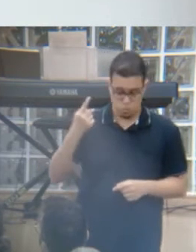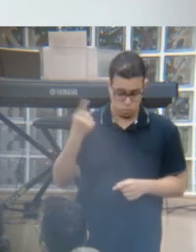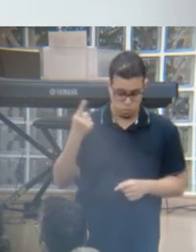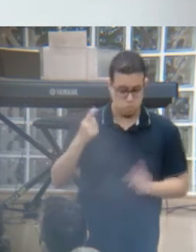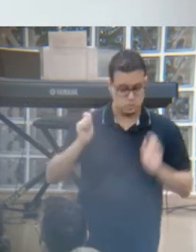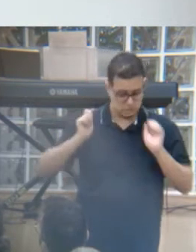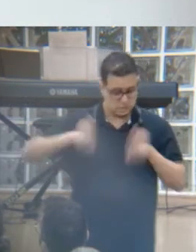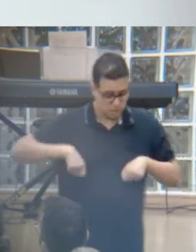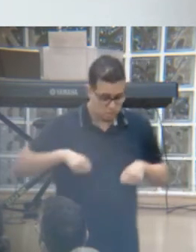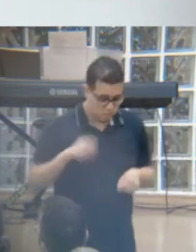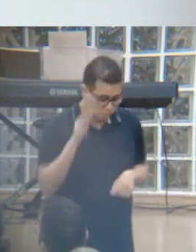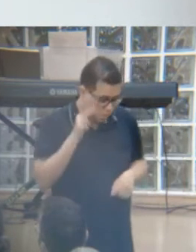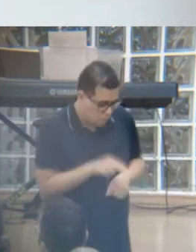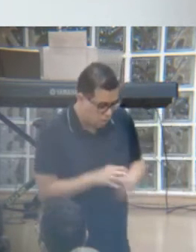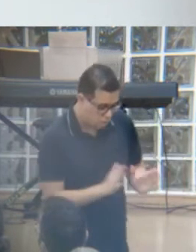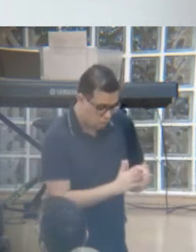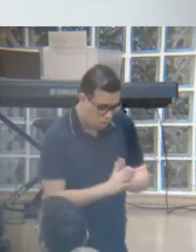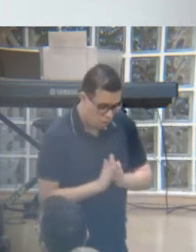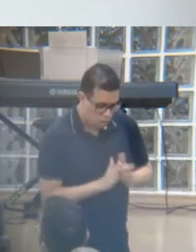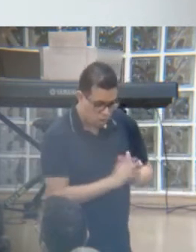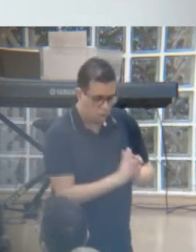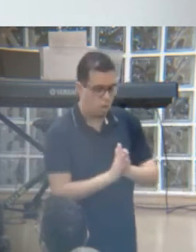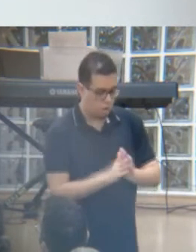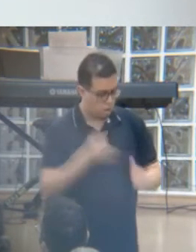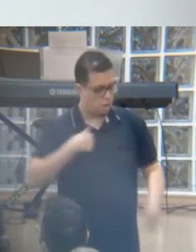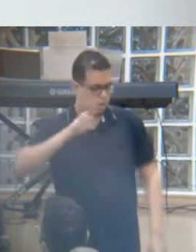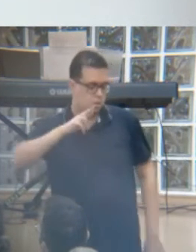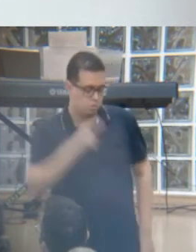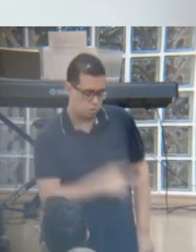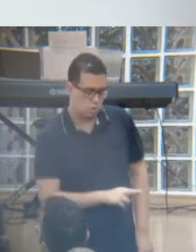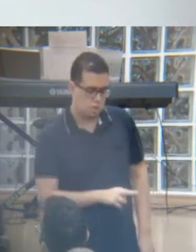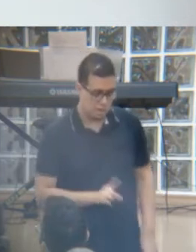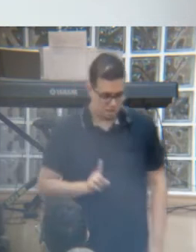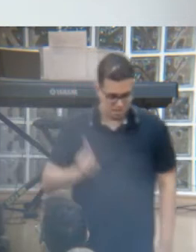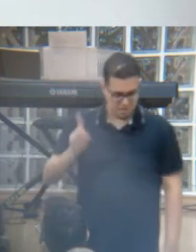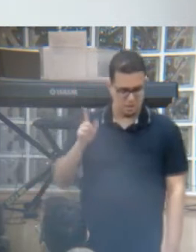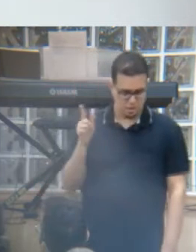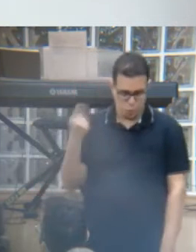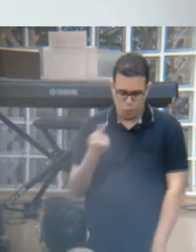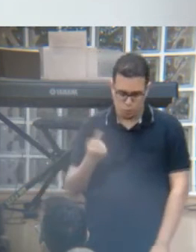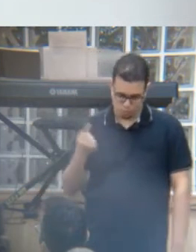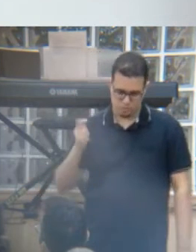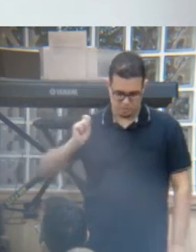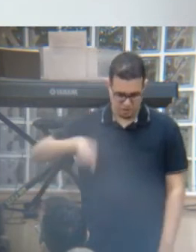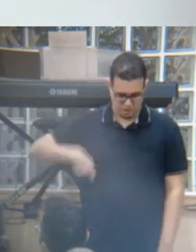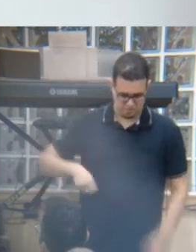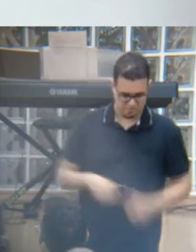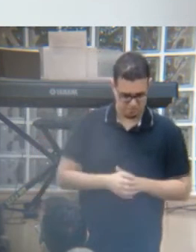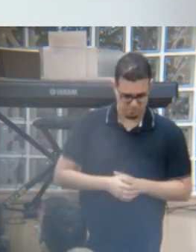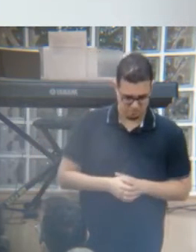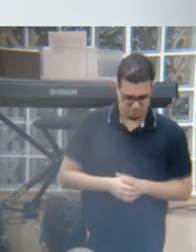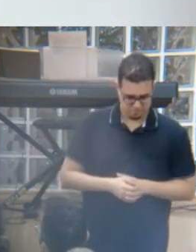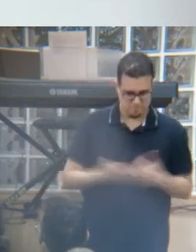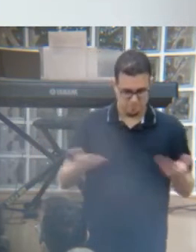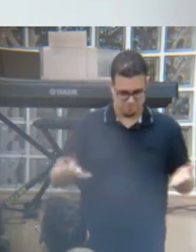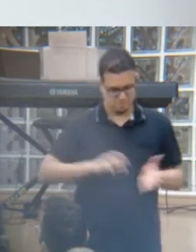e atendê-las, segundo a sua vontade e segundo o seu tempo. A confiança de alguém